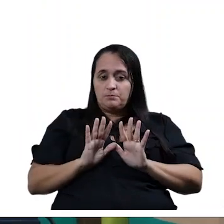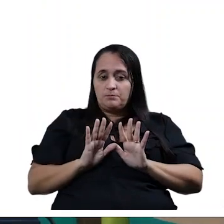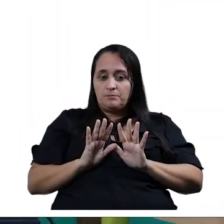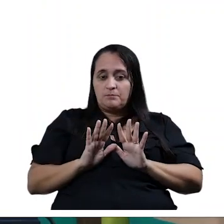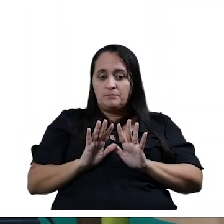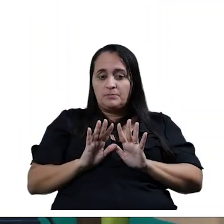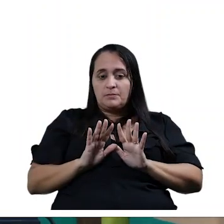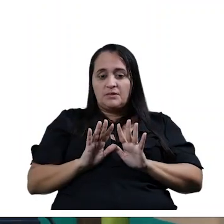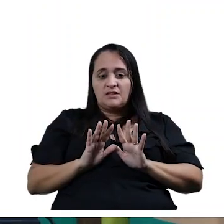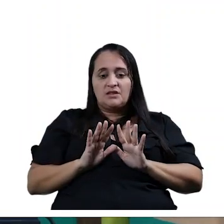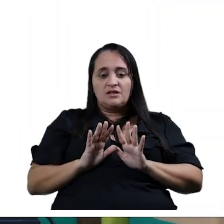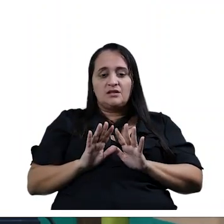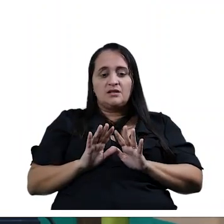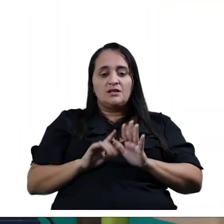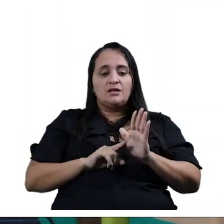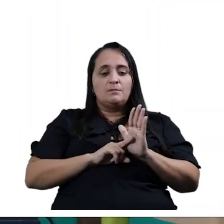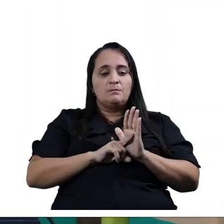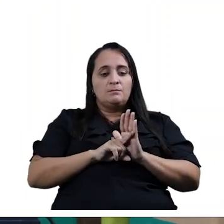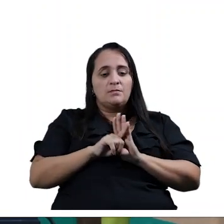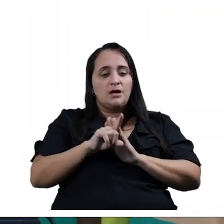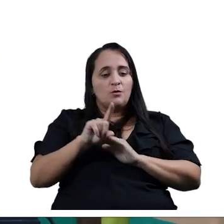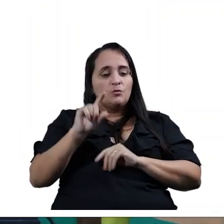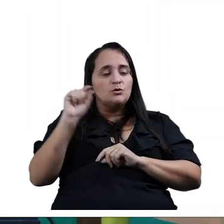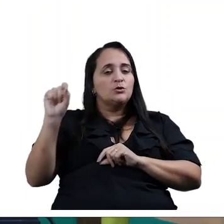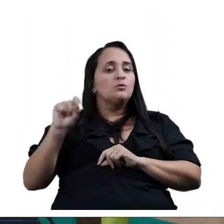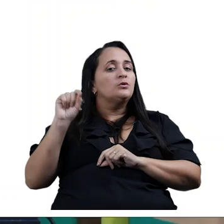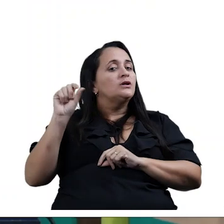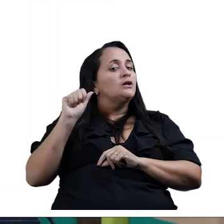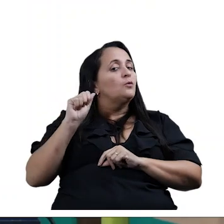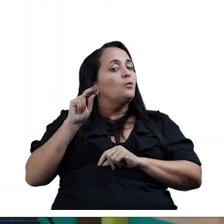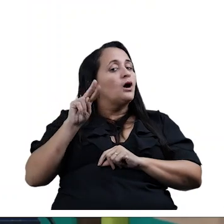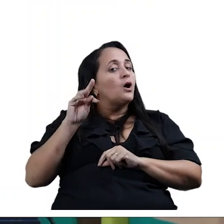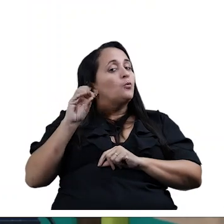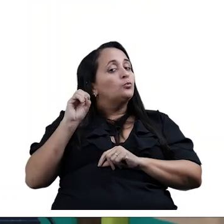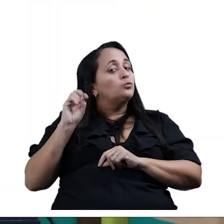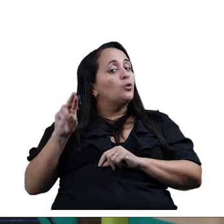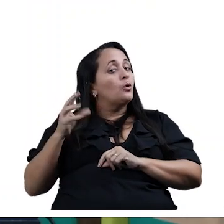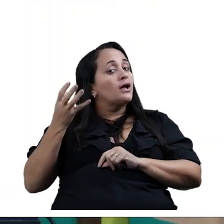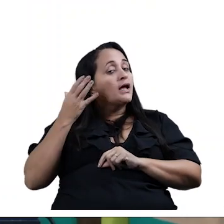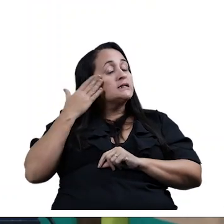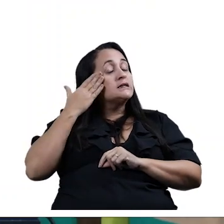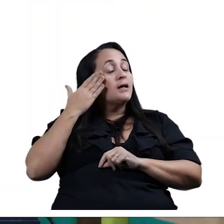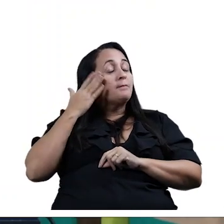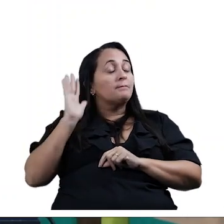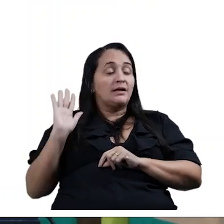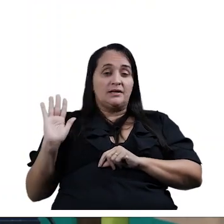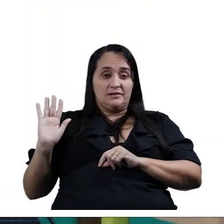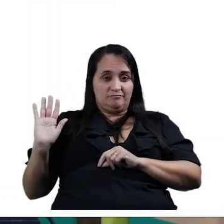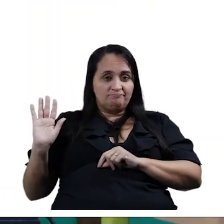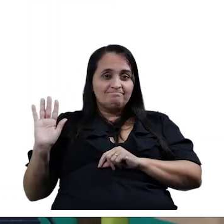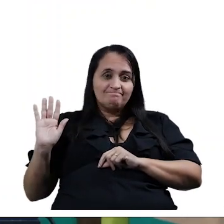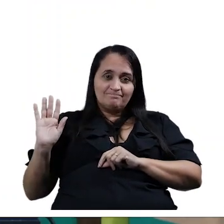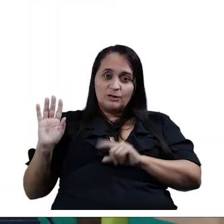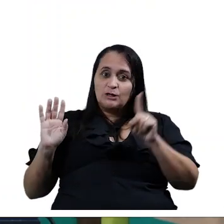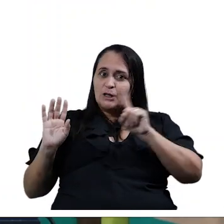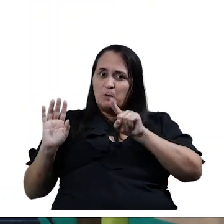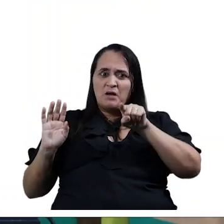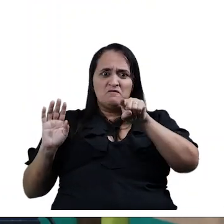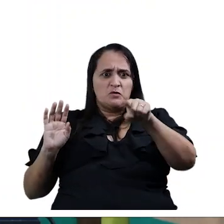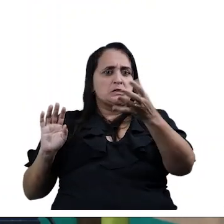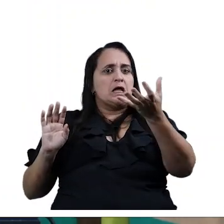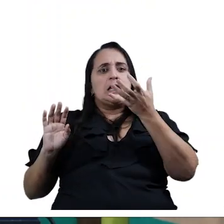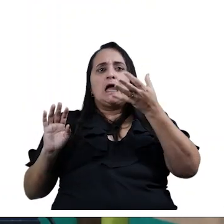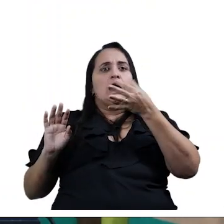favor, a prova pergunta o que o autor quer saber, na maioria das vezes,